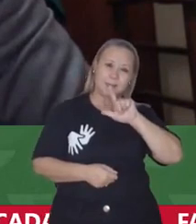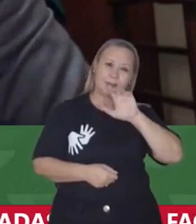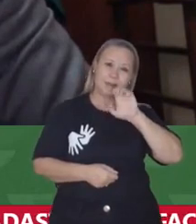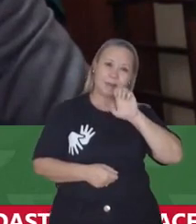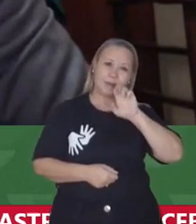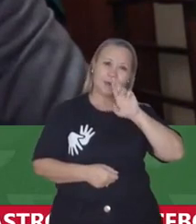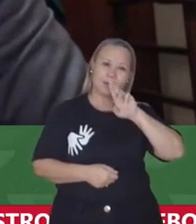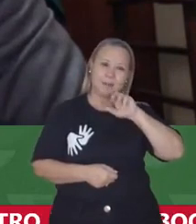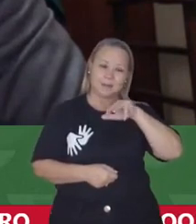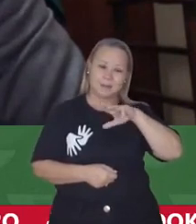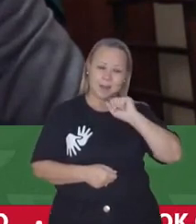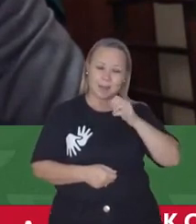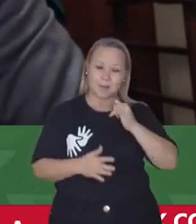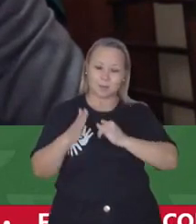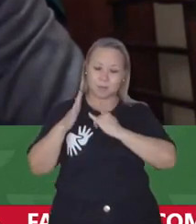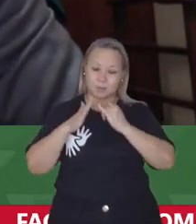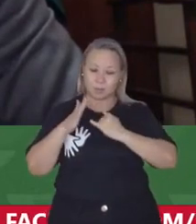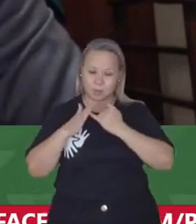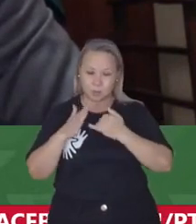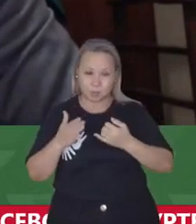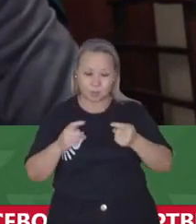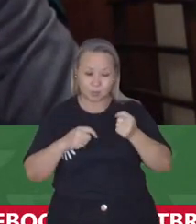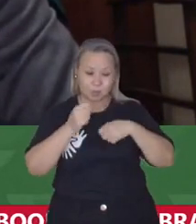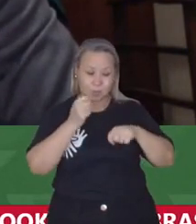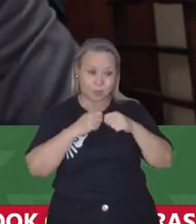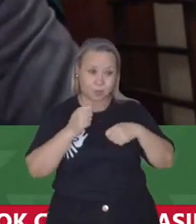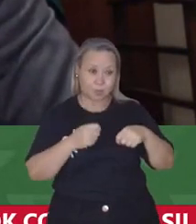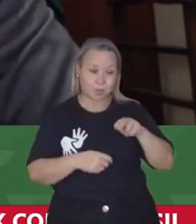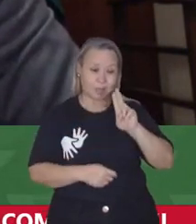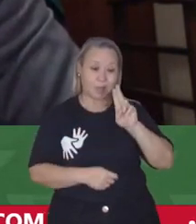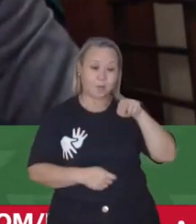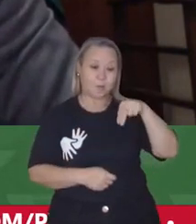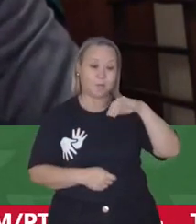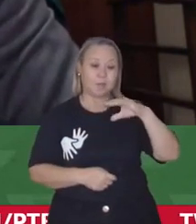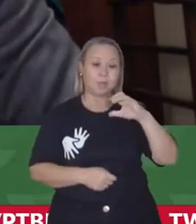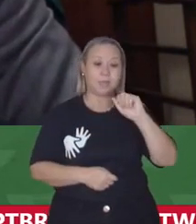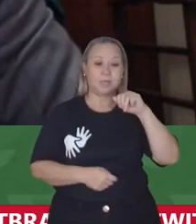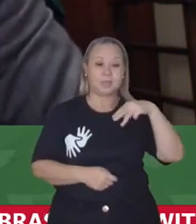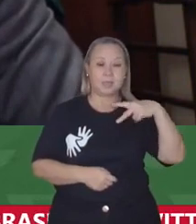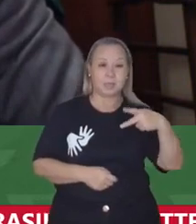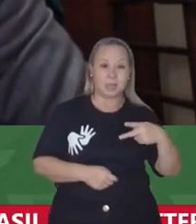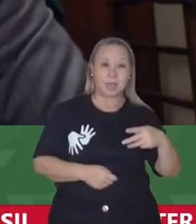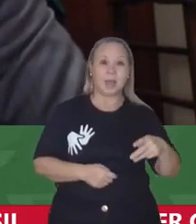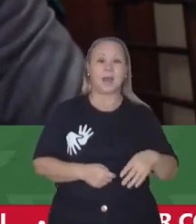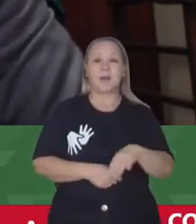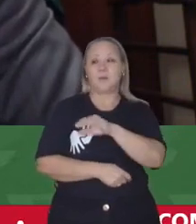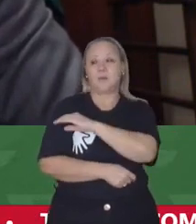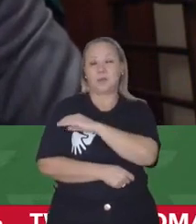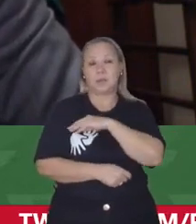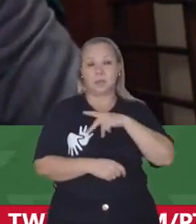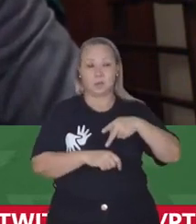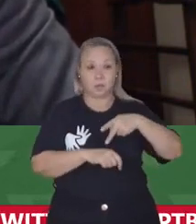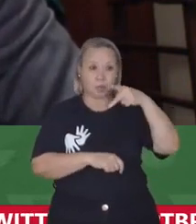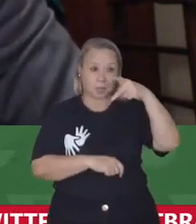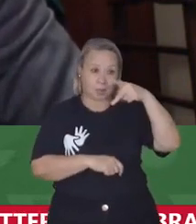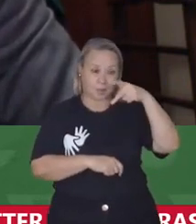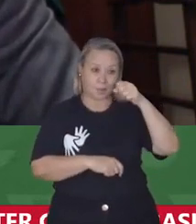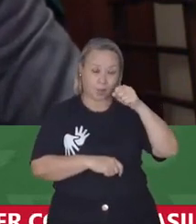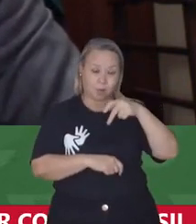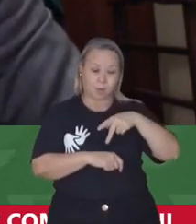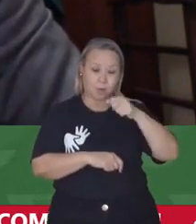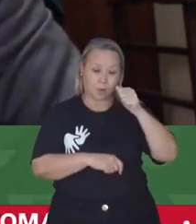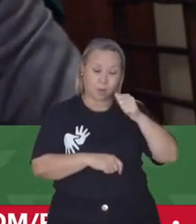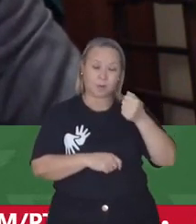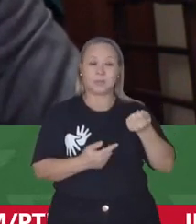do Instituto de Economia da Unicamp, coordenador, né, da pós-graduação em desenvolvimento